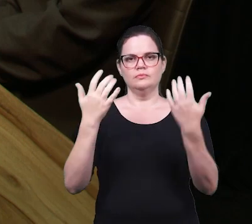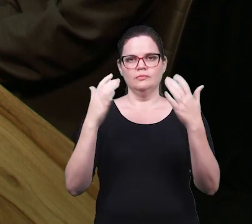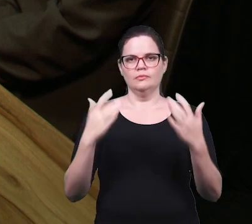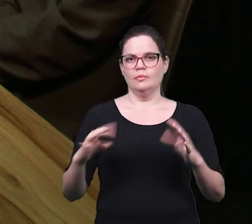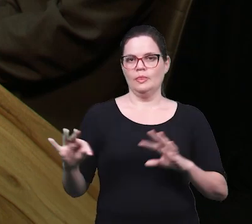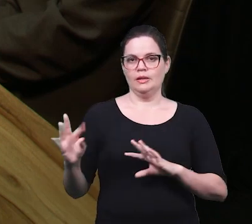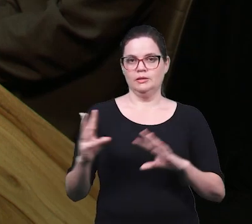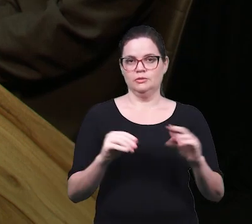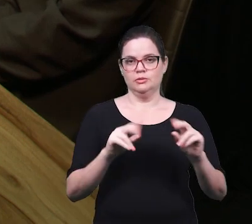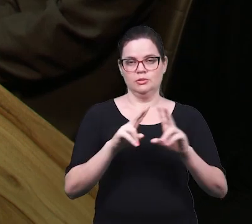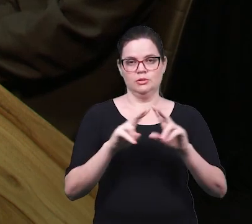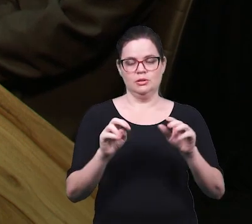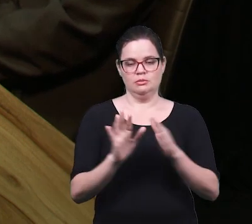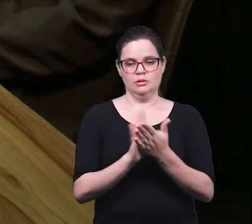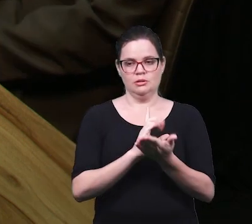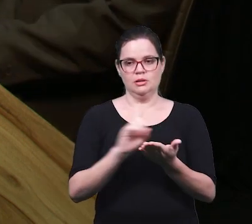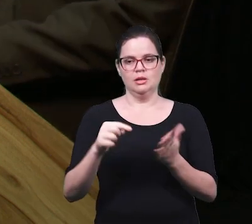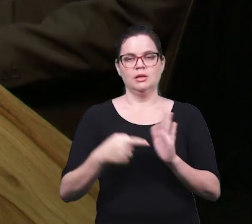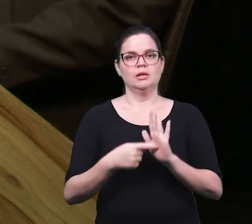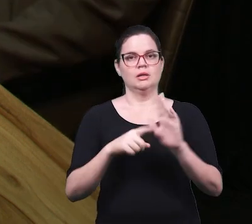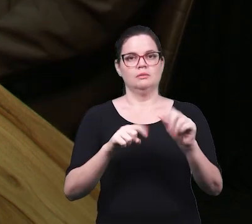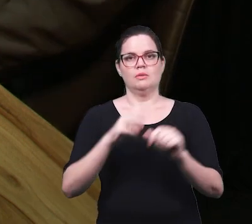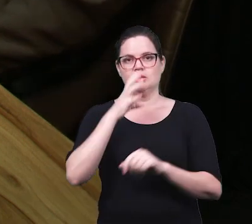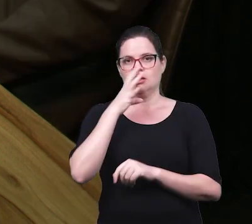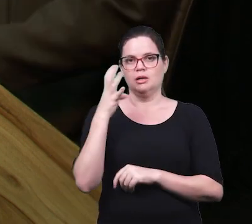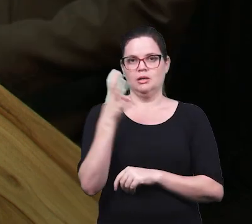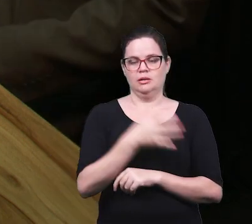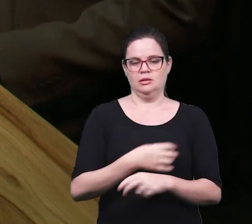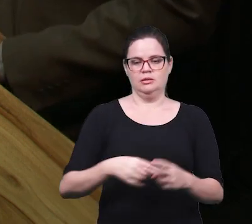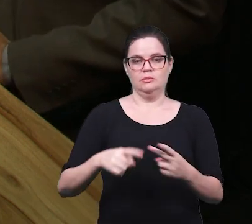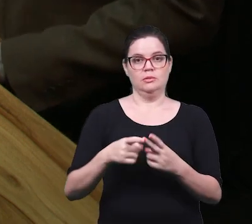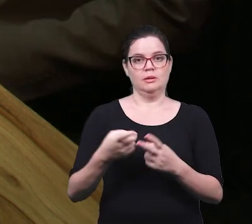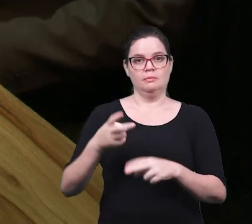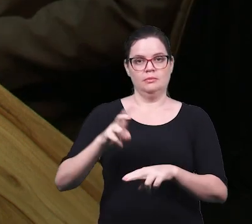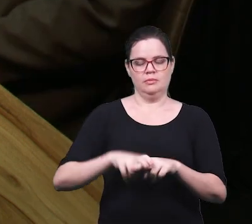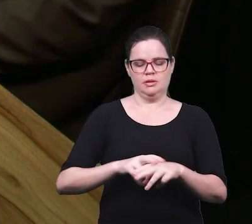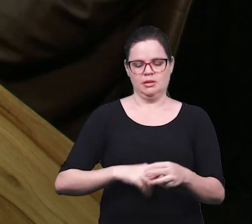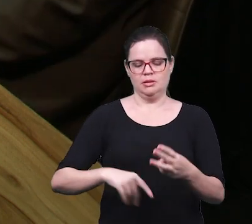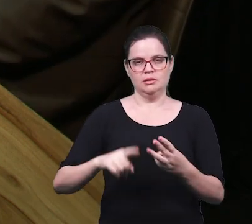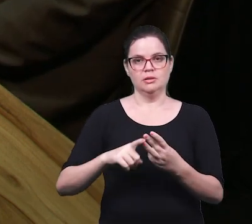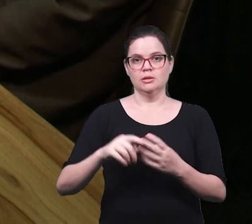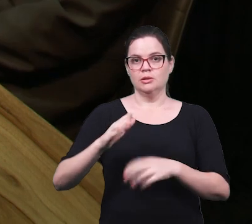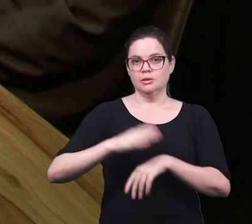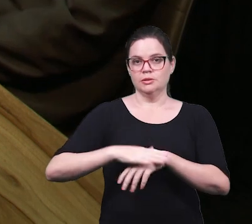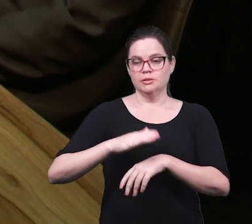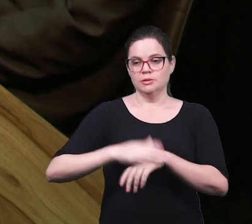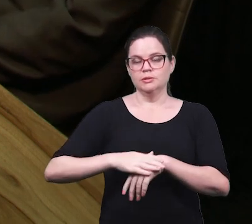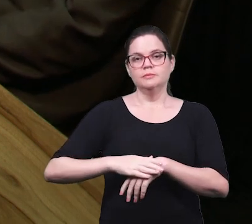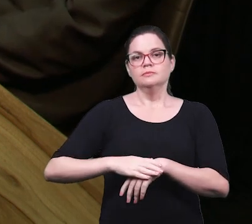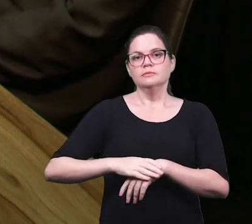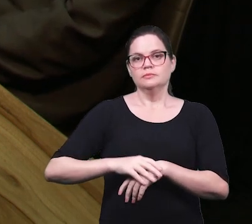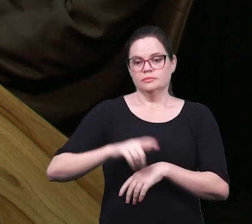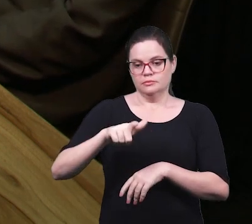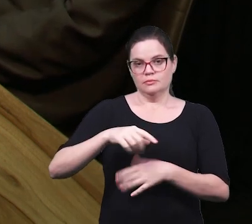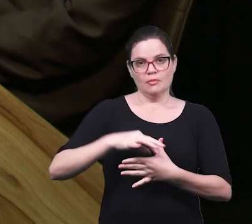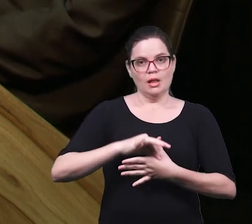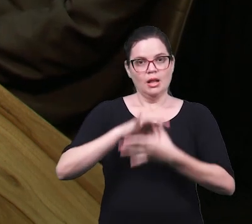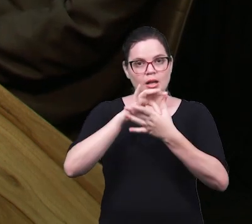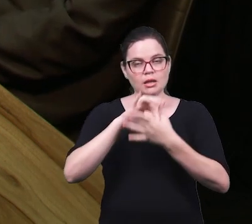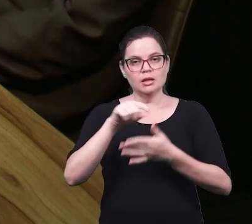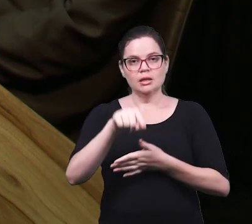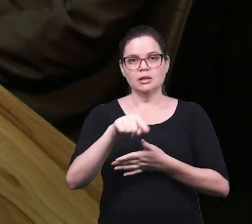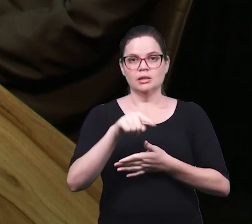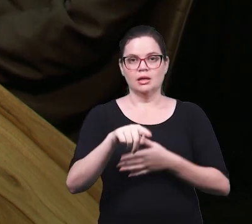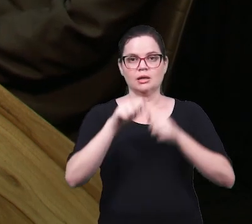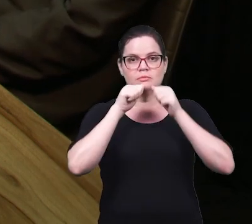palavra, de caluniado, de preso, pelo próprio líder, Sim. né? Que porque